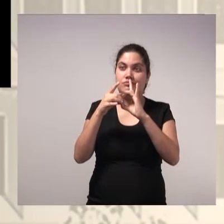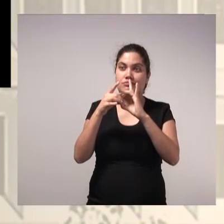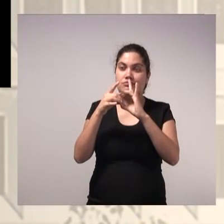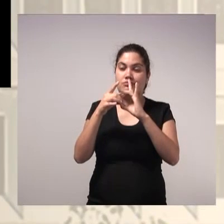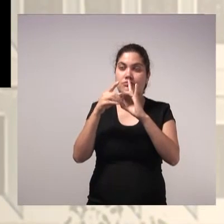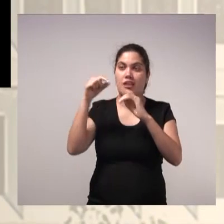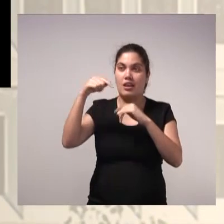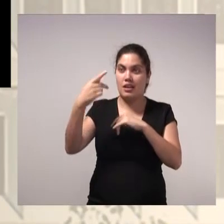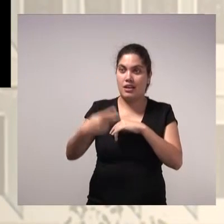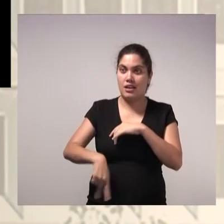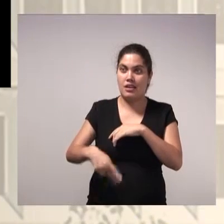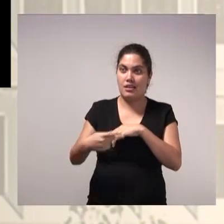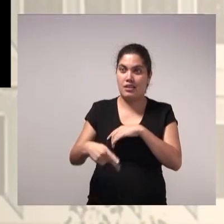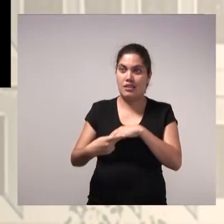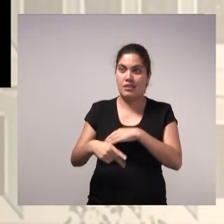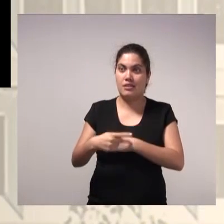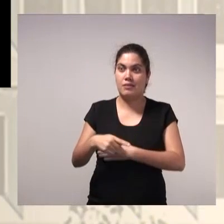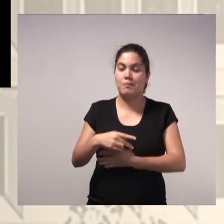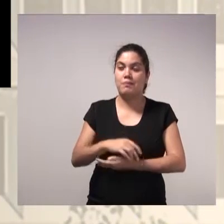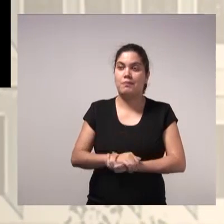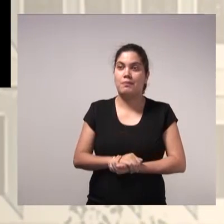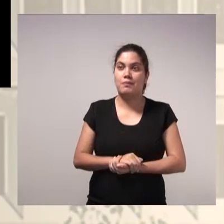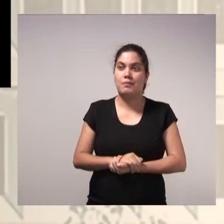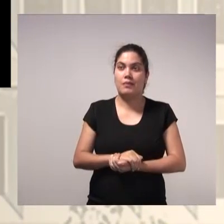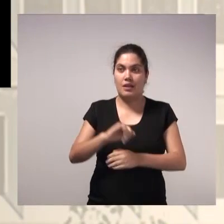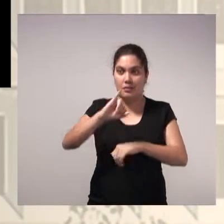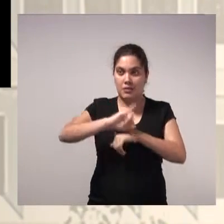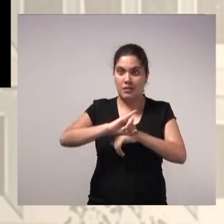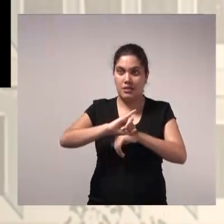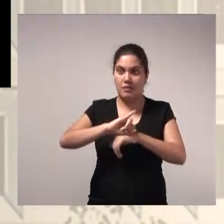feitas aqui na capital.